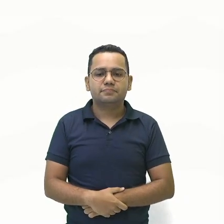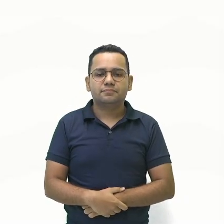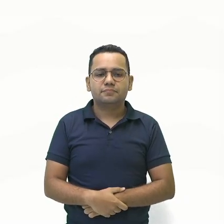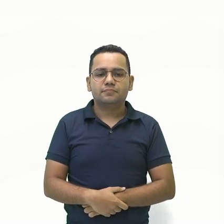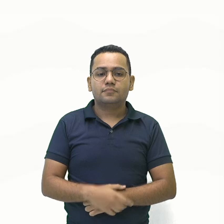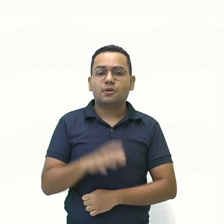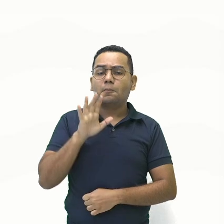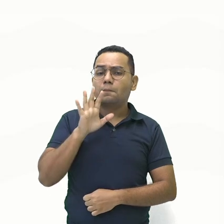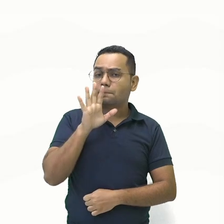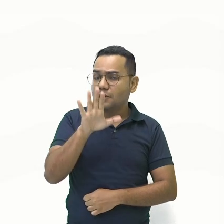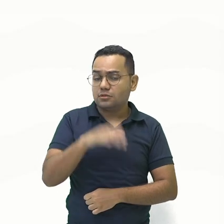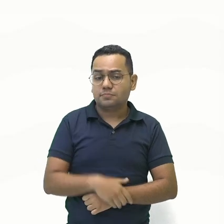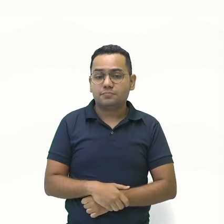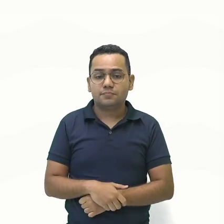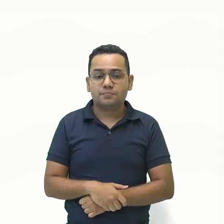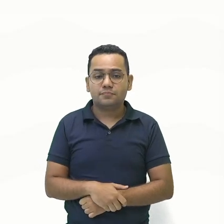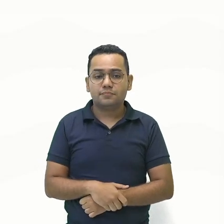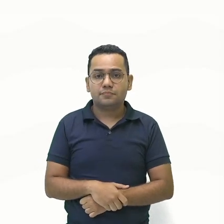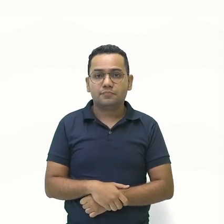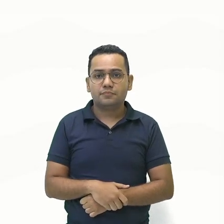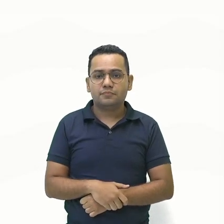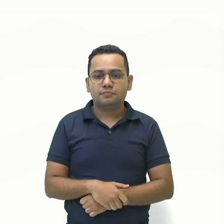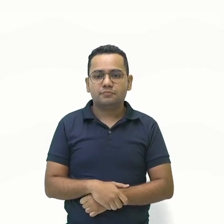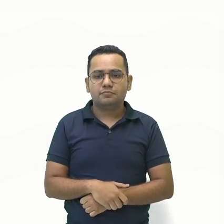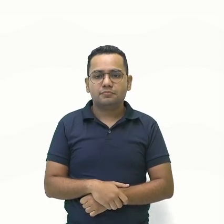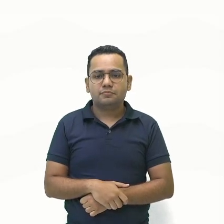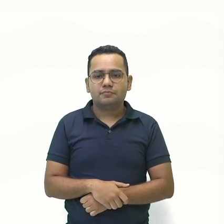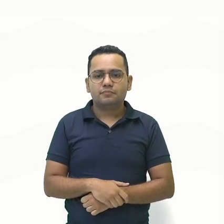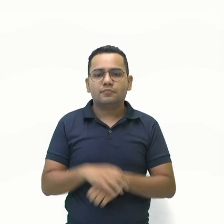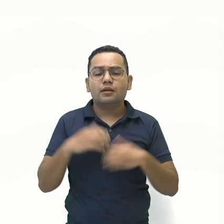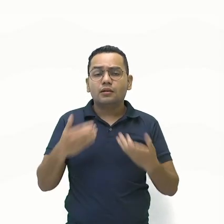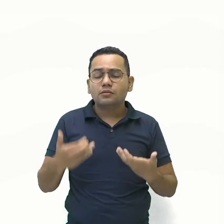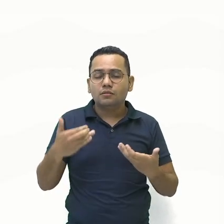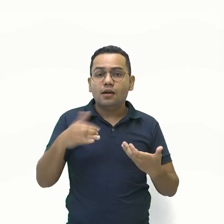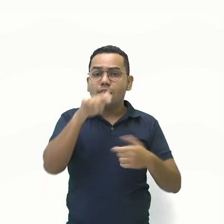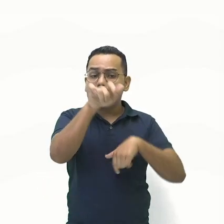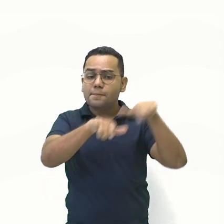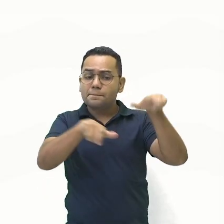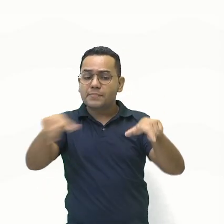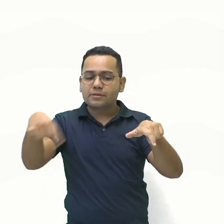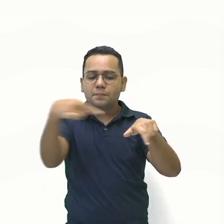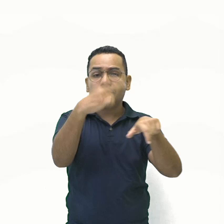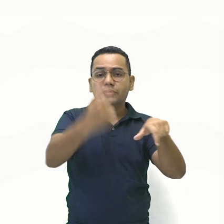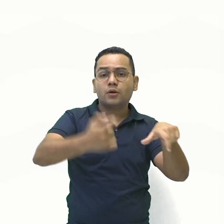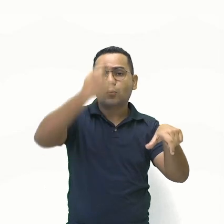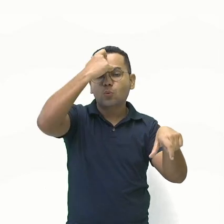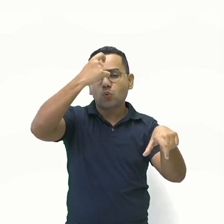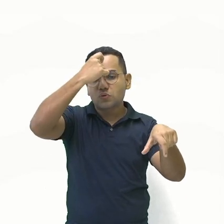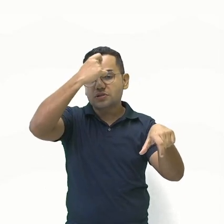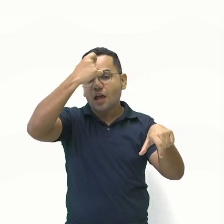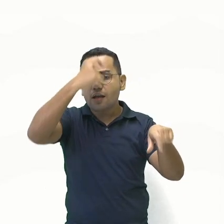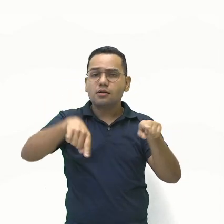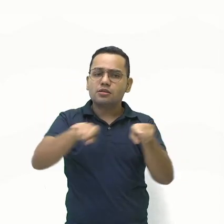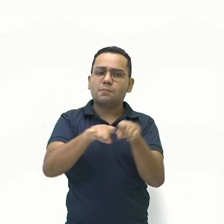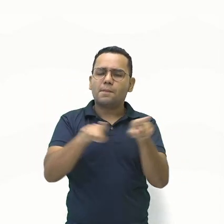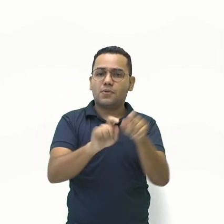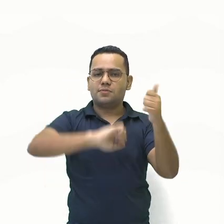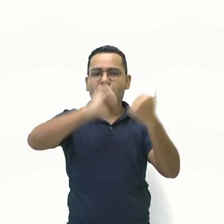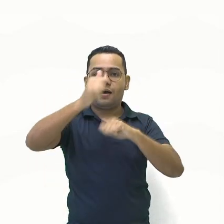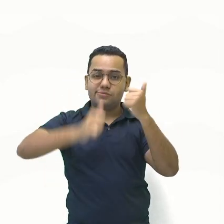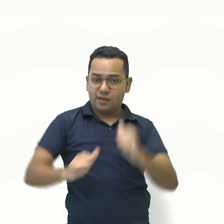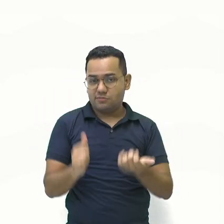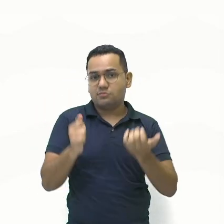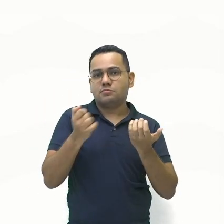educação ambiental reside na construção ali de cidadãos, né, mais conscientes, mais